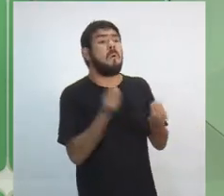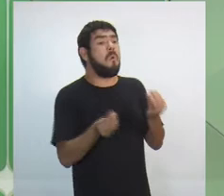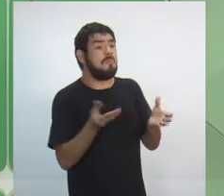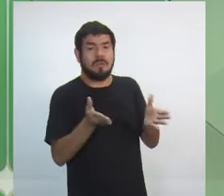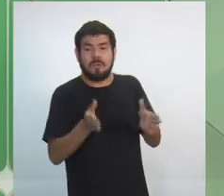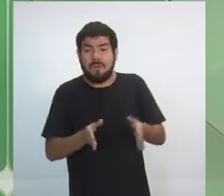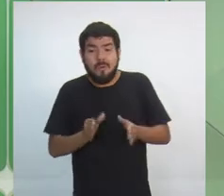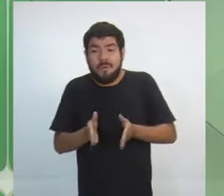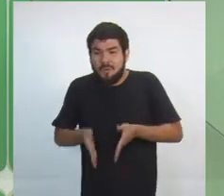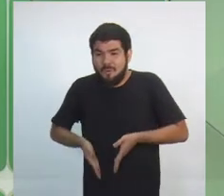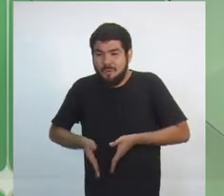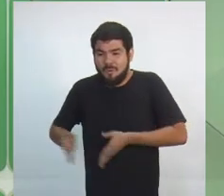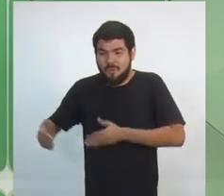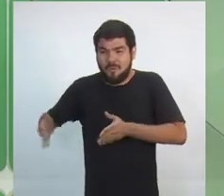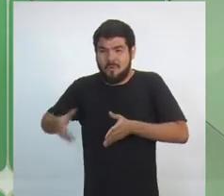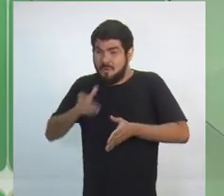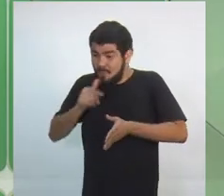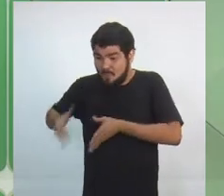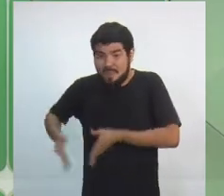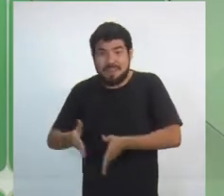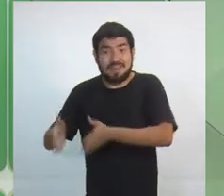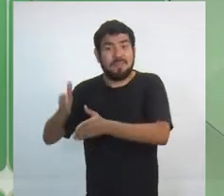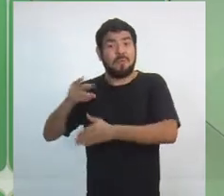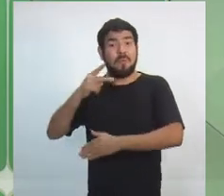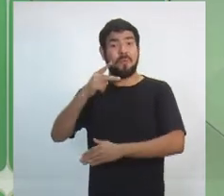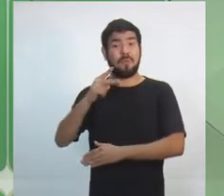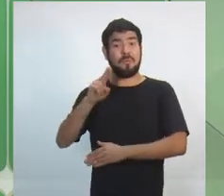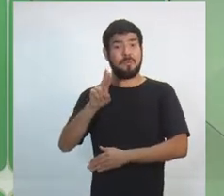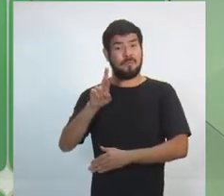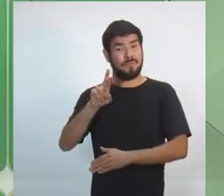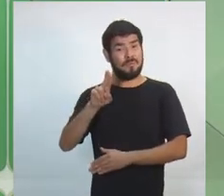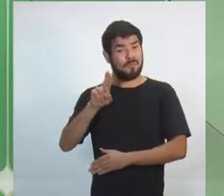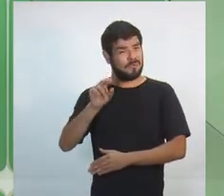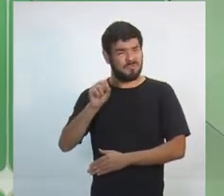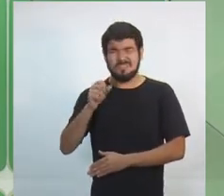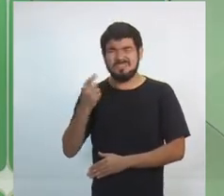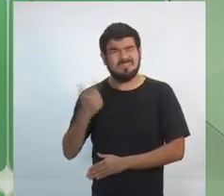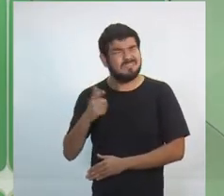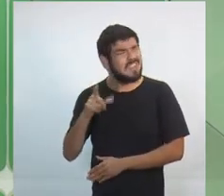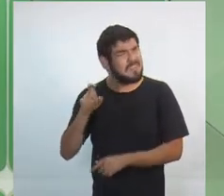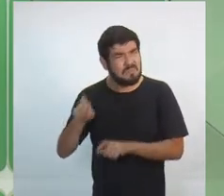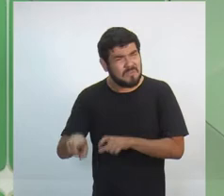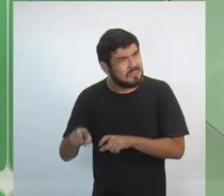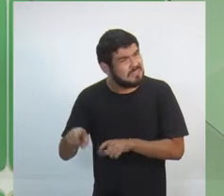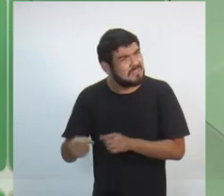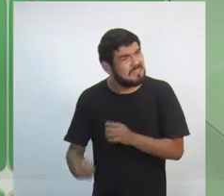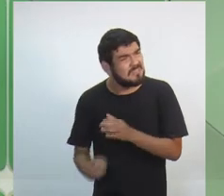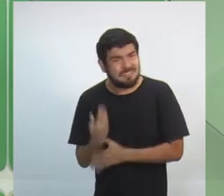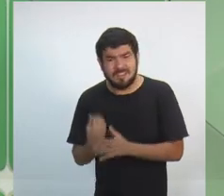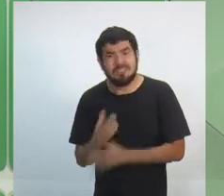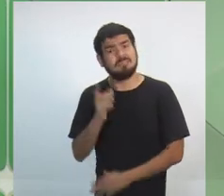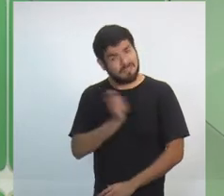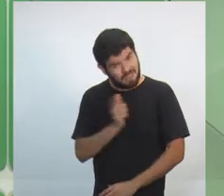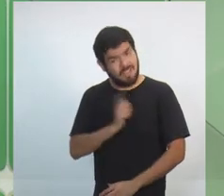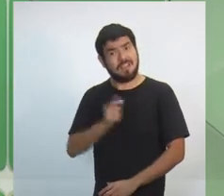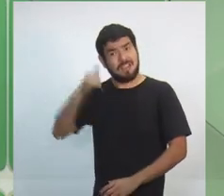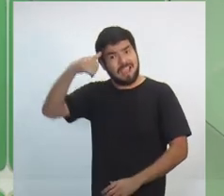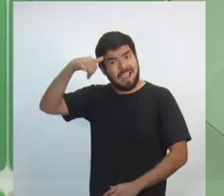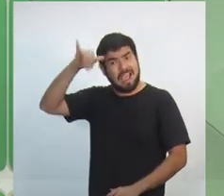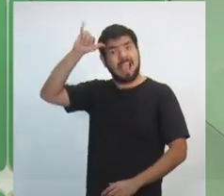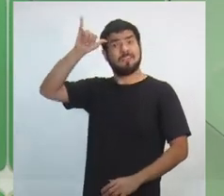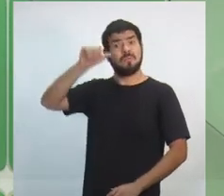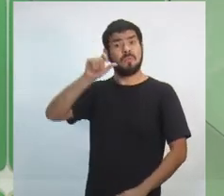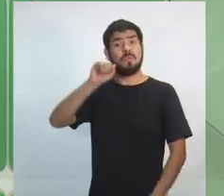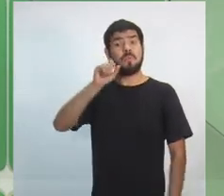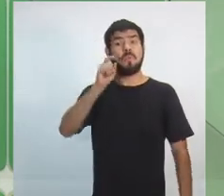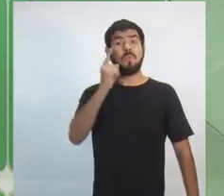pouco falaram que não tem produção. Nós temos 1,5 milhão de cabeças de gado. Se você pegar a Boca do Acre, Lábrea e Pauini, tem 1 milhão de